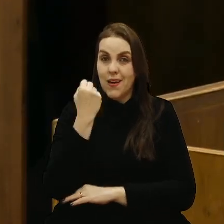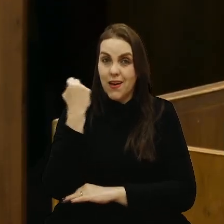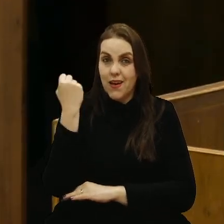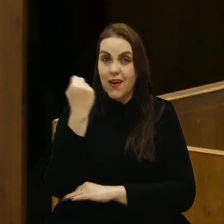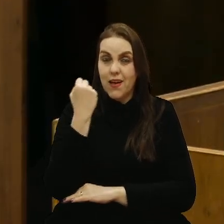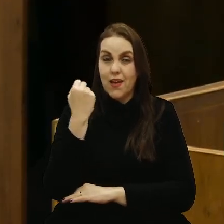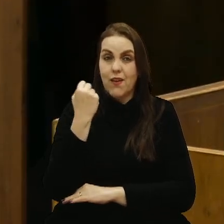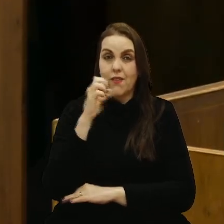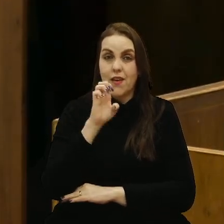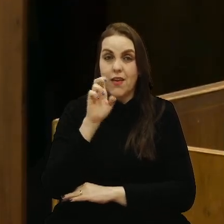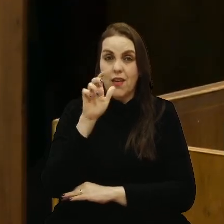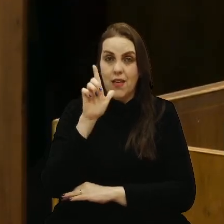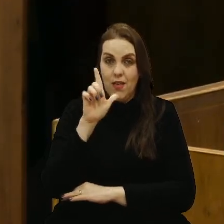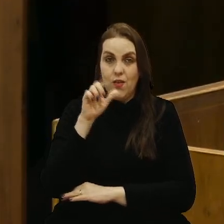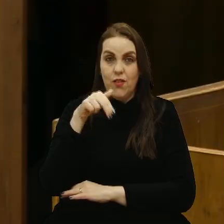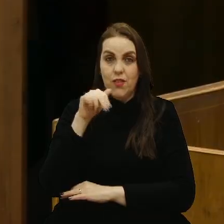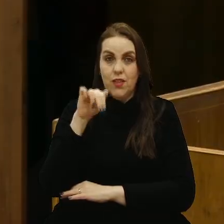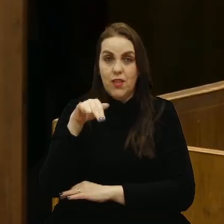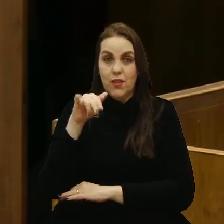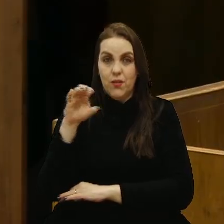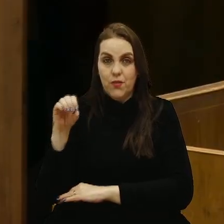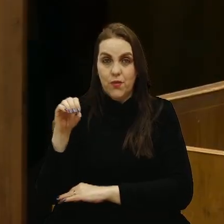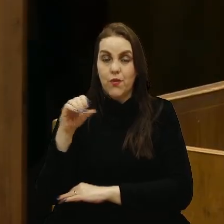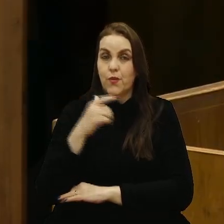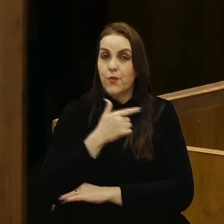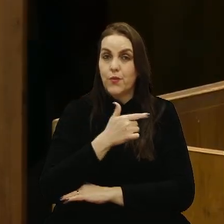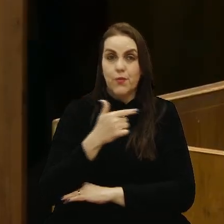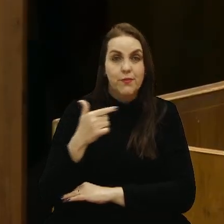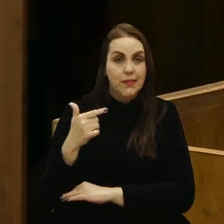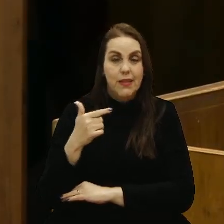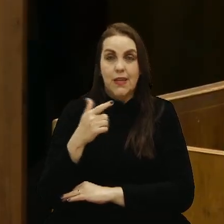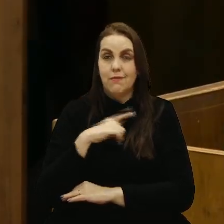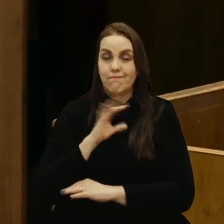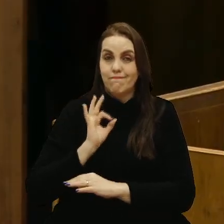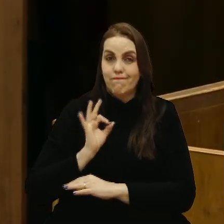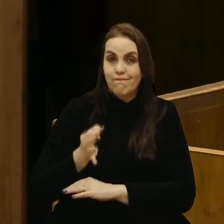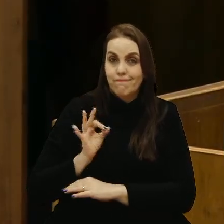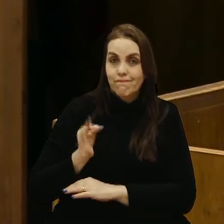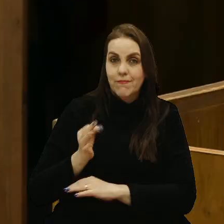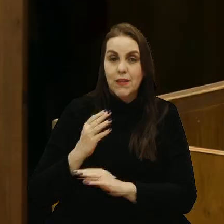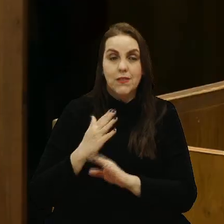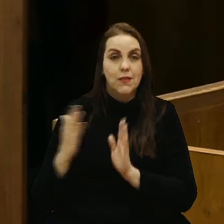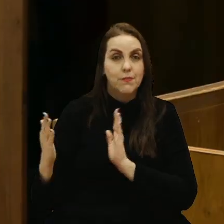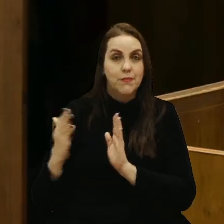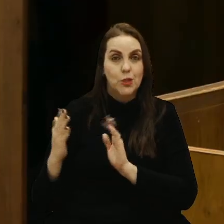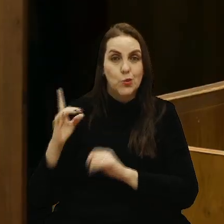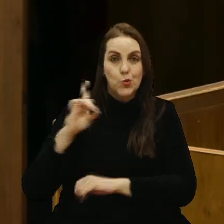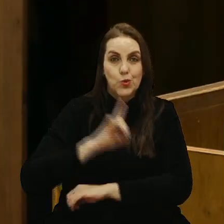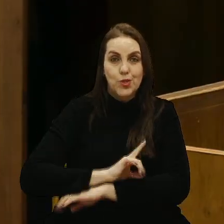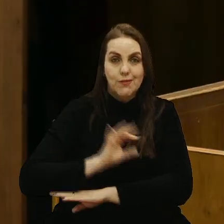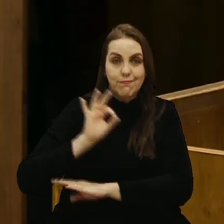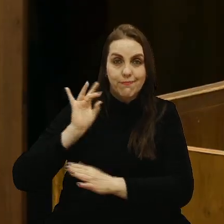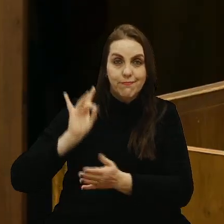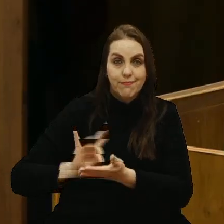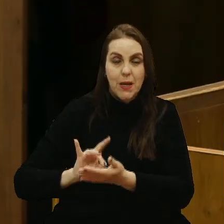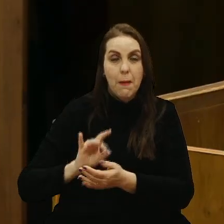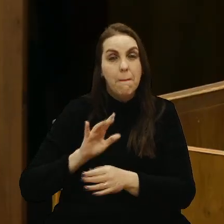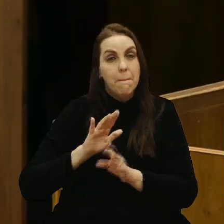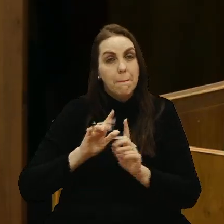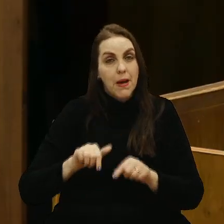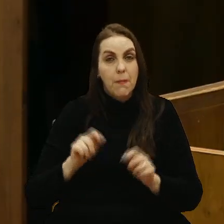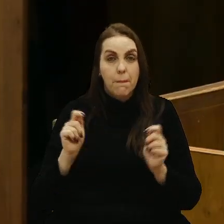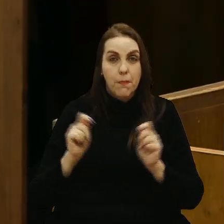o El Niño. Não se tem uma certeza da data, mas provavelmente ali na metade